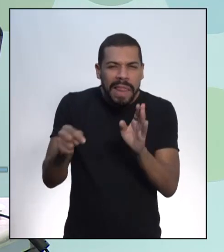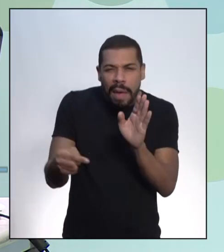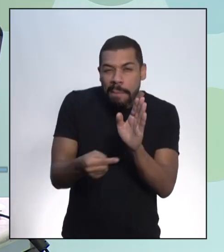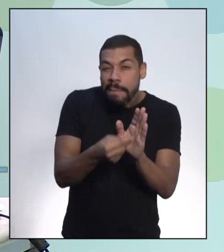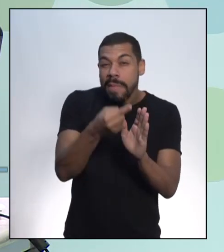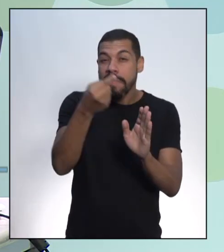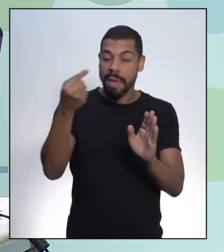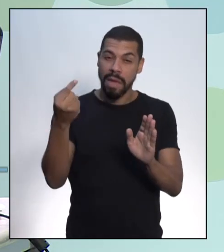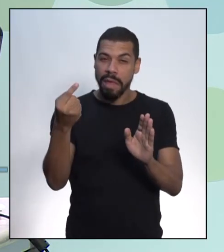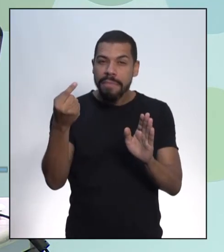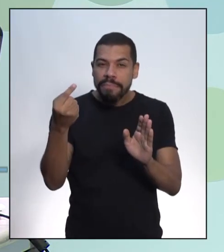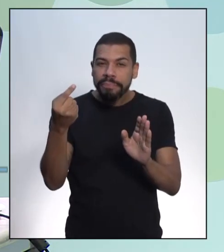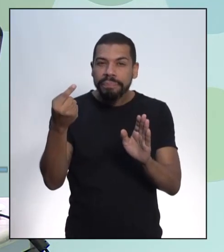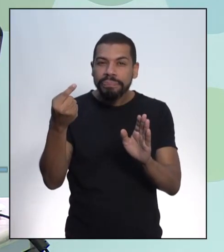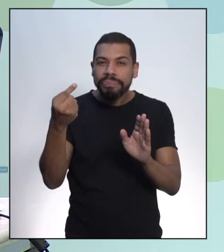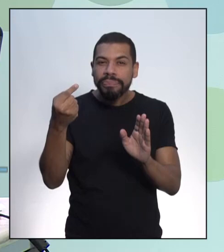parte